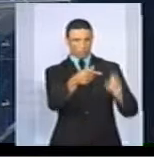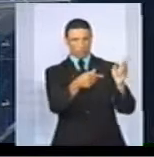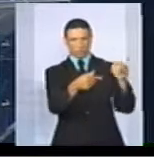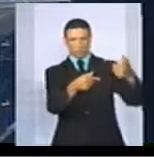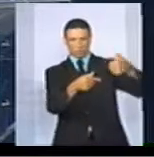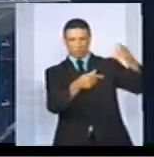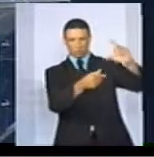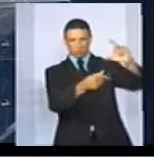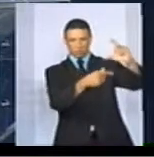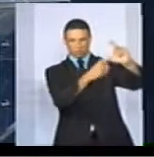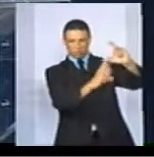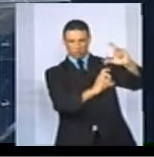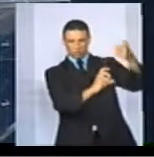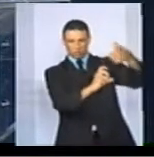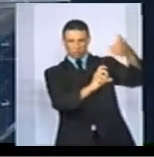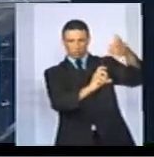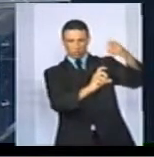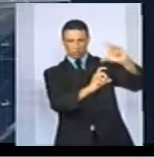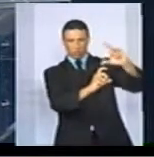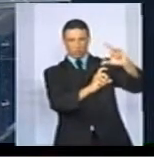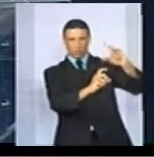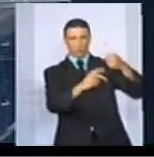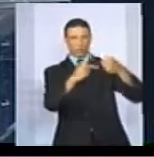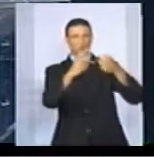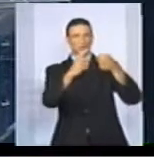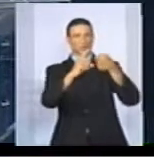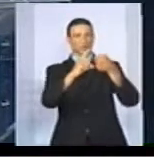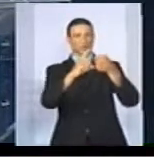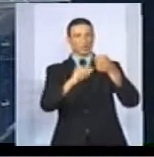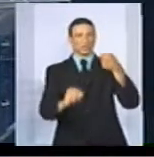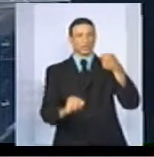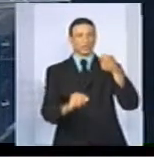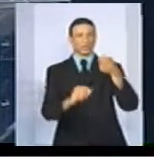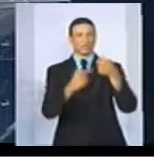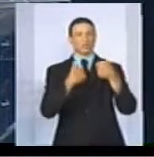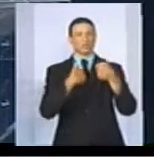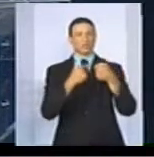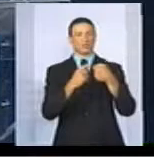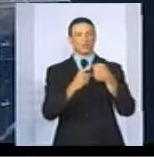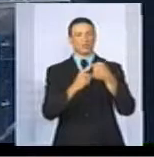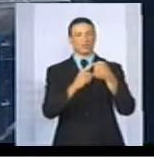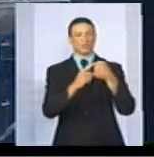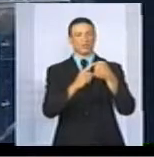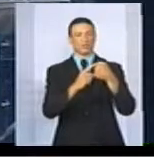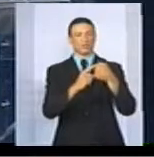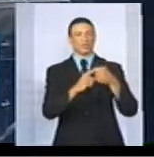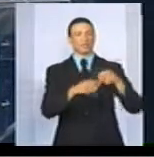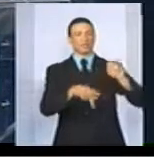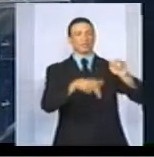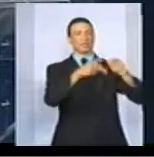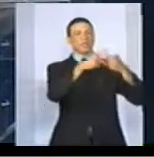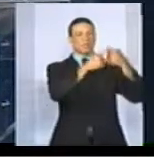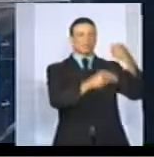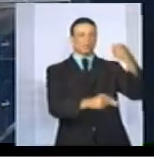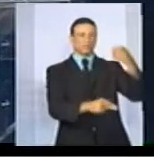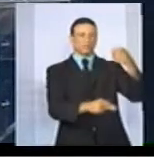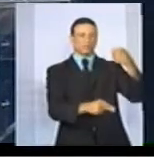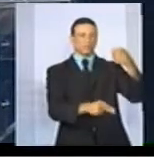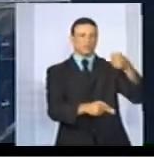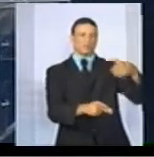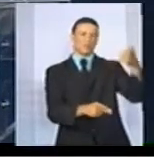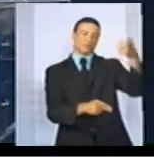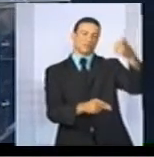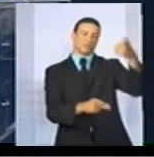primeiro e o parágrafo 11 do mesmo artigo 37 que